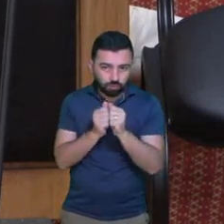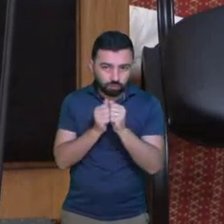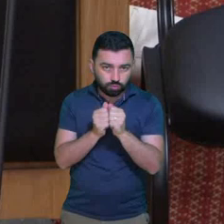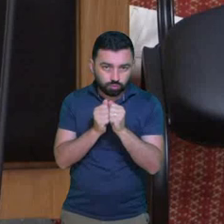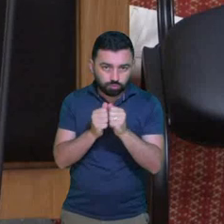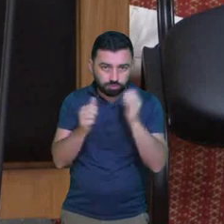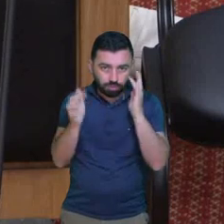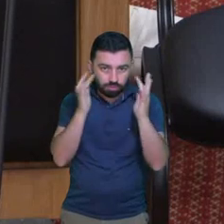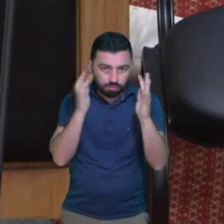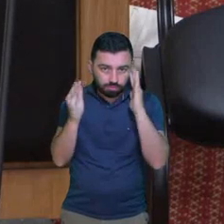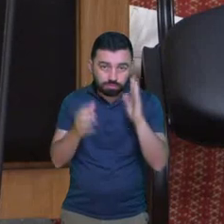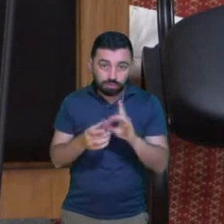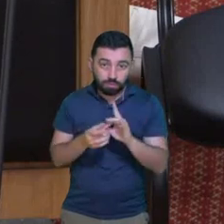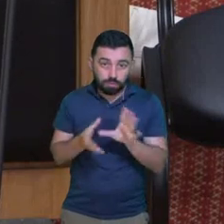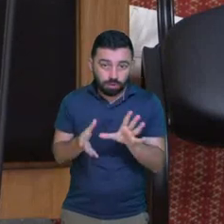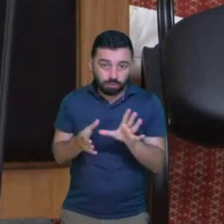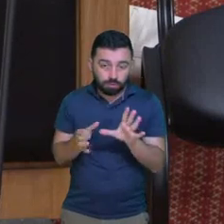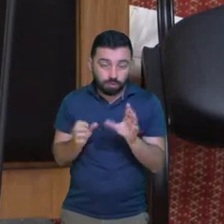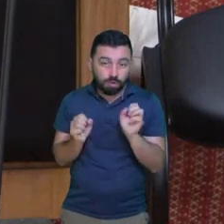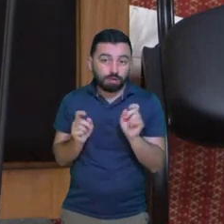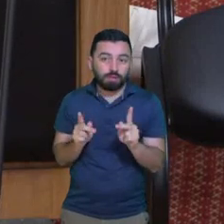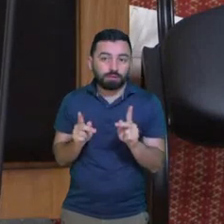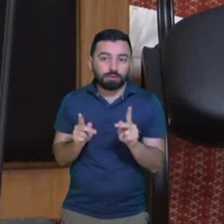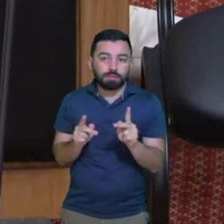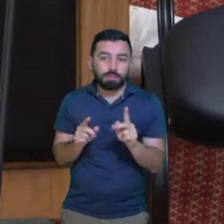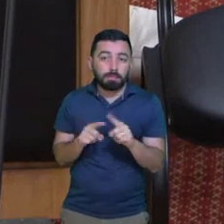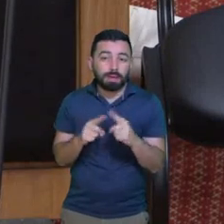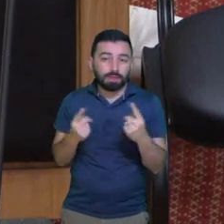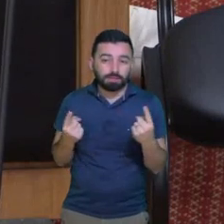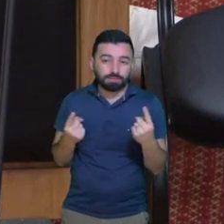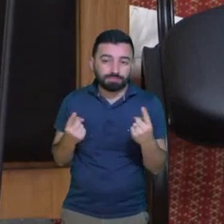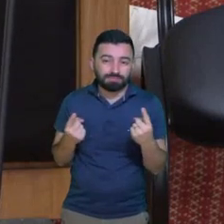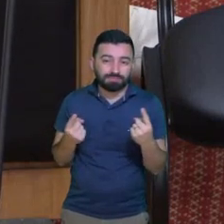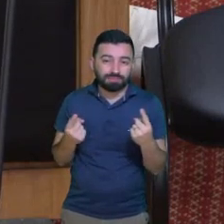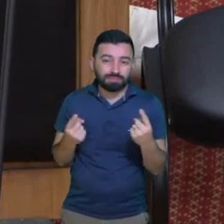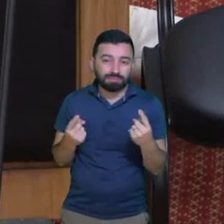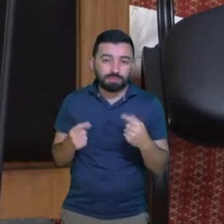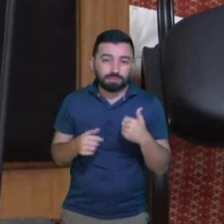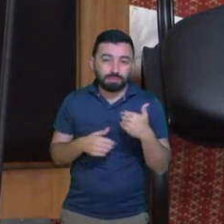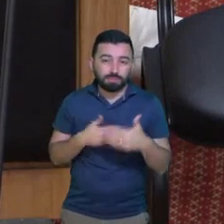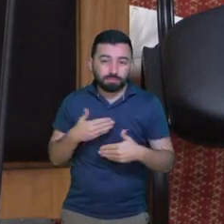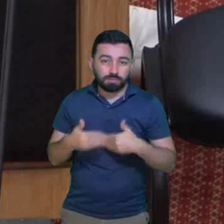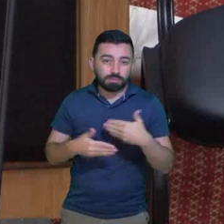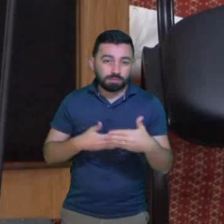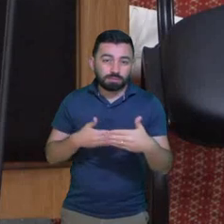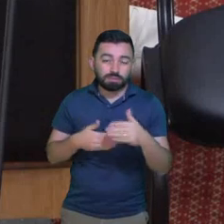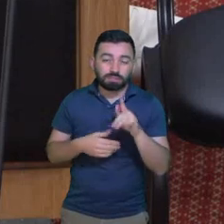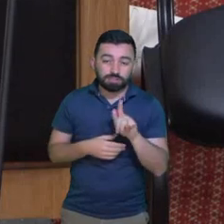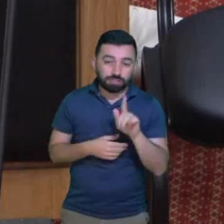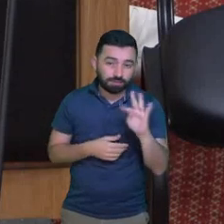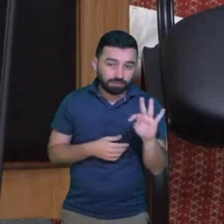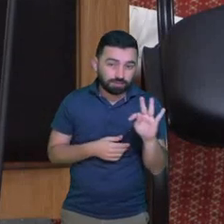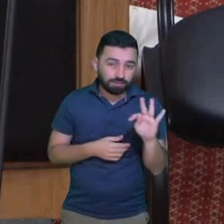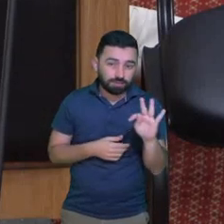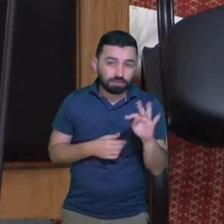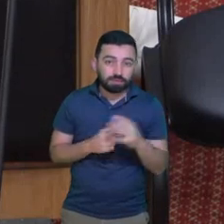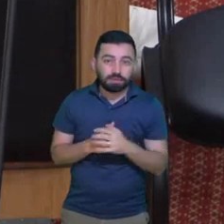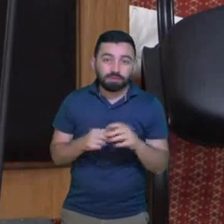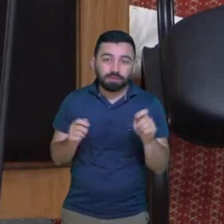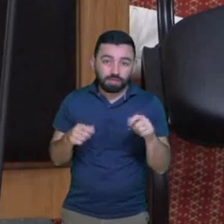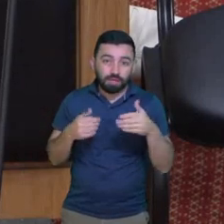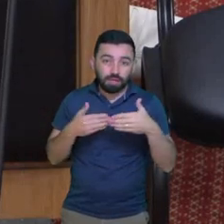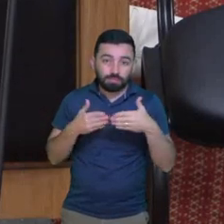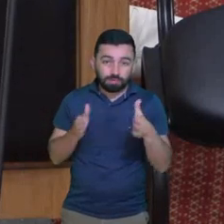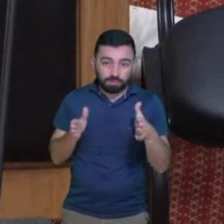processo democrático louvável porém eh nesse processo eh de GT nós podemos abrir para o